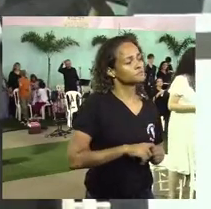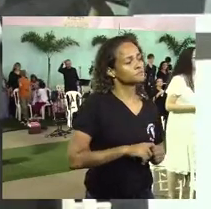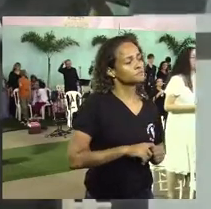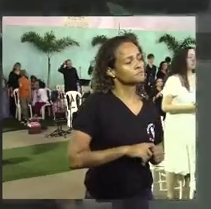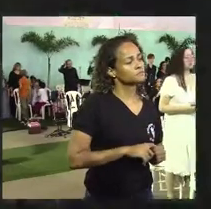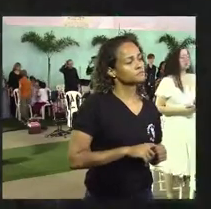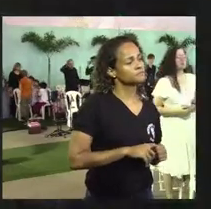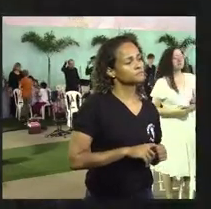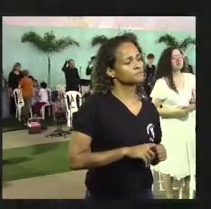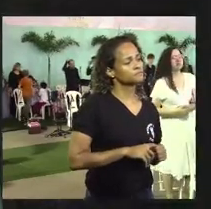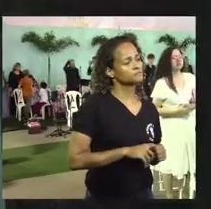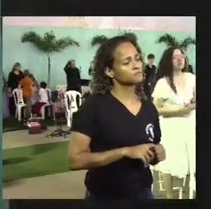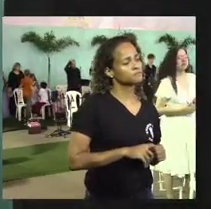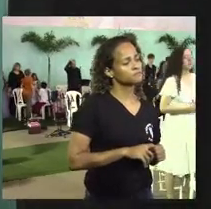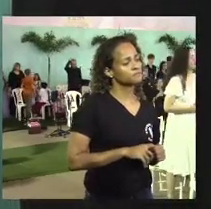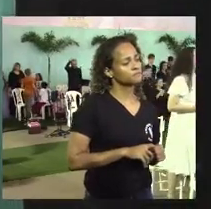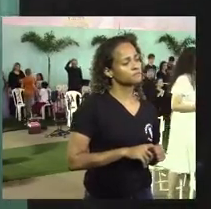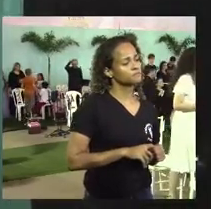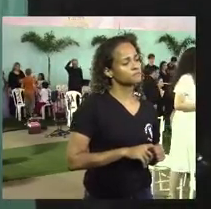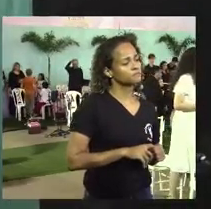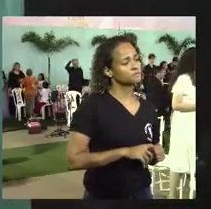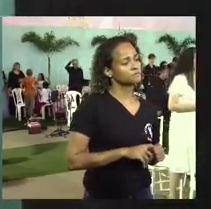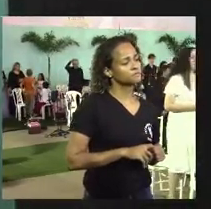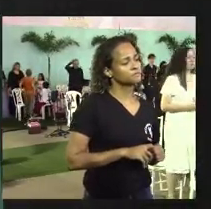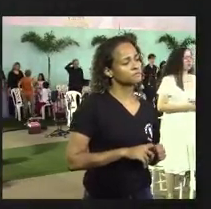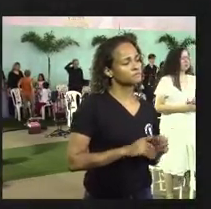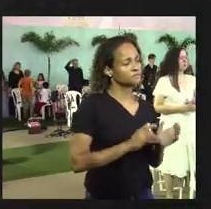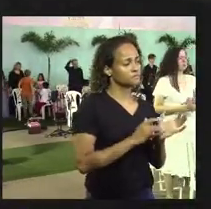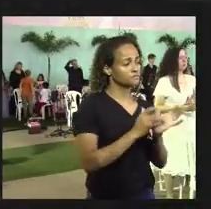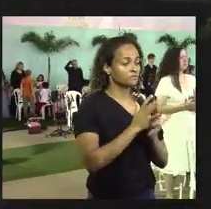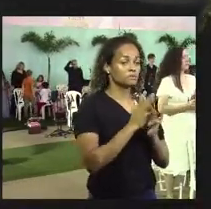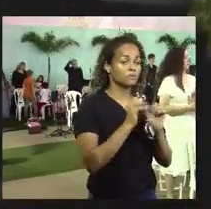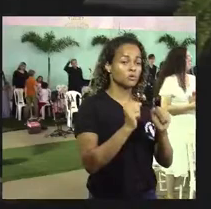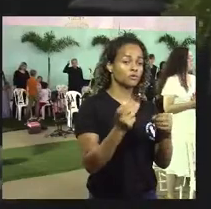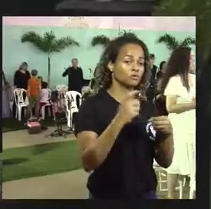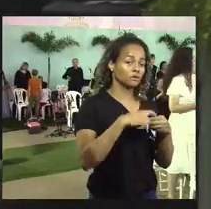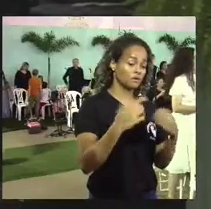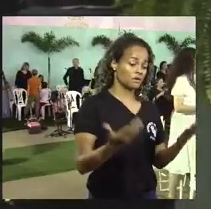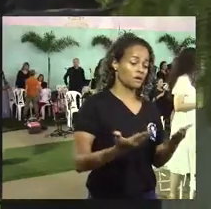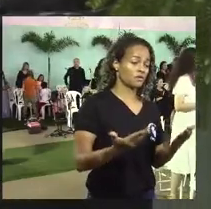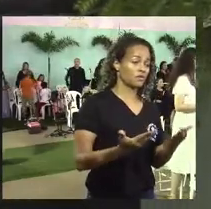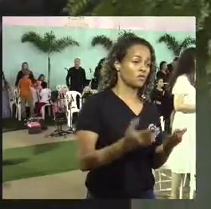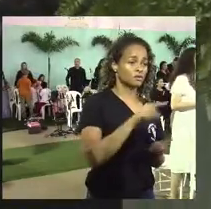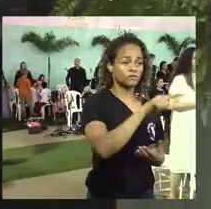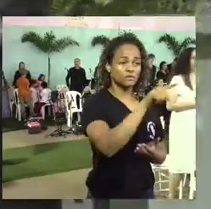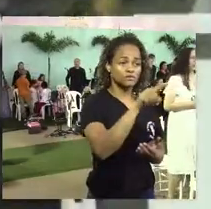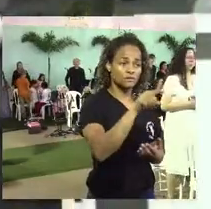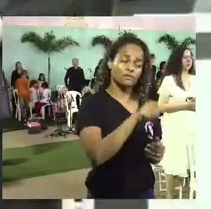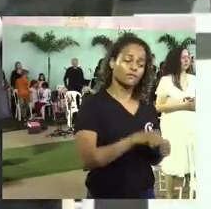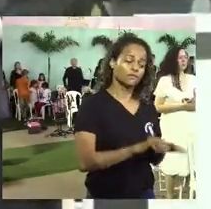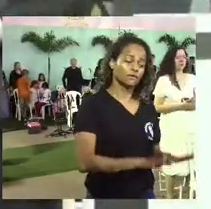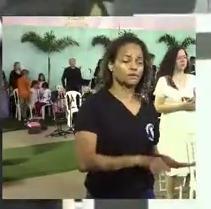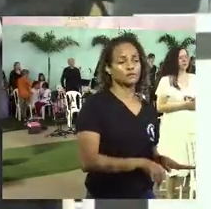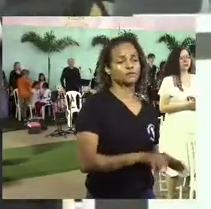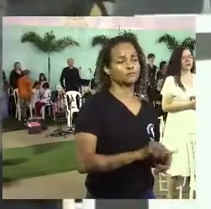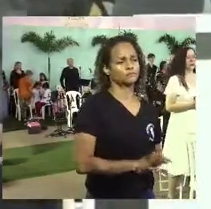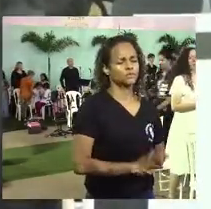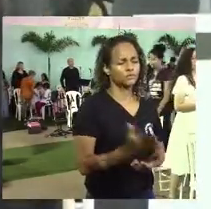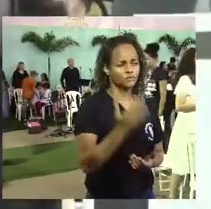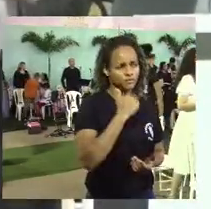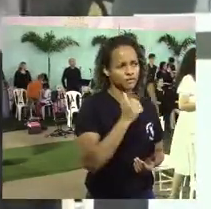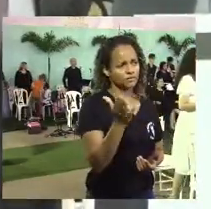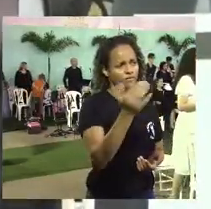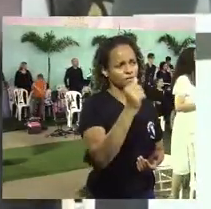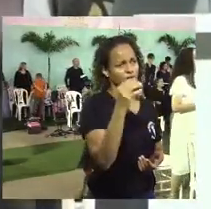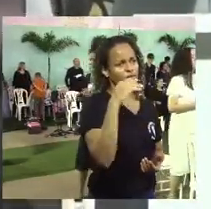apelo logo agora porque Jesus poderá voltar durante a pregação e você ficar no arrebatamento Então já vem logo